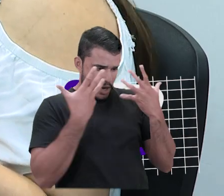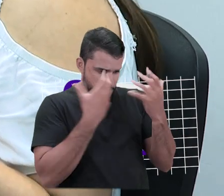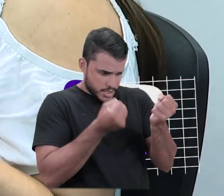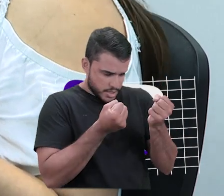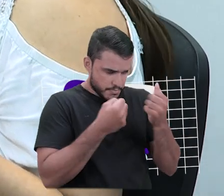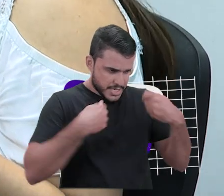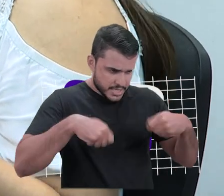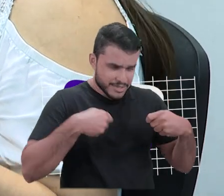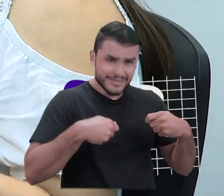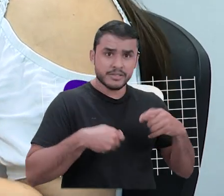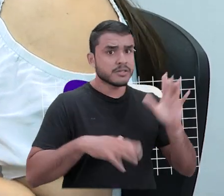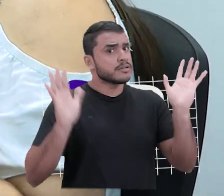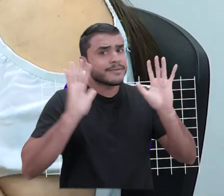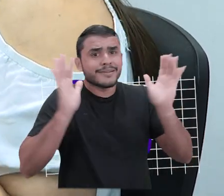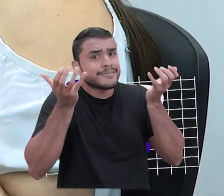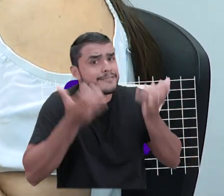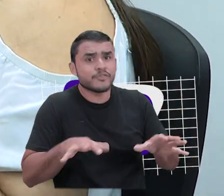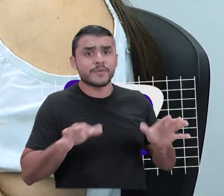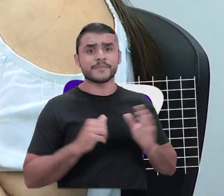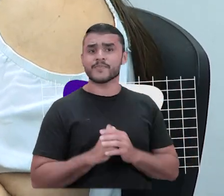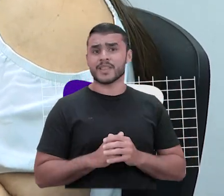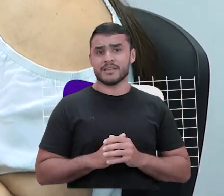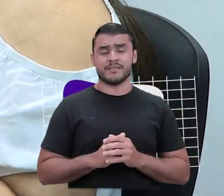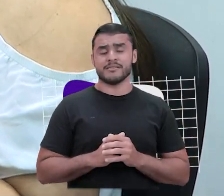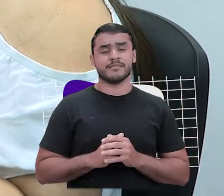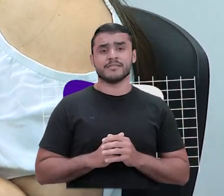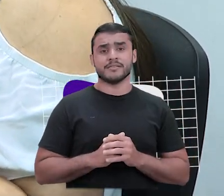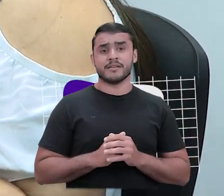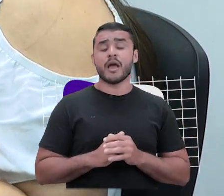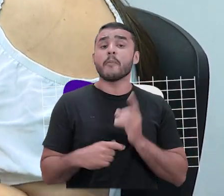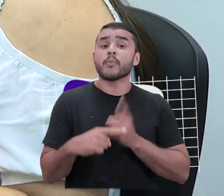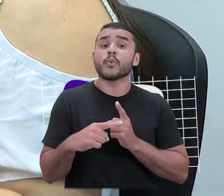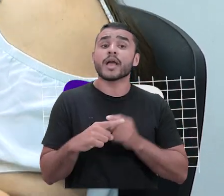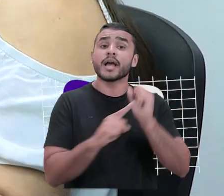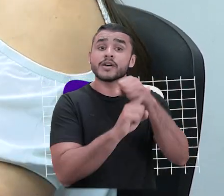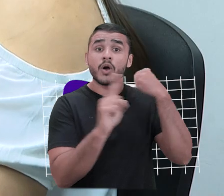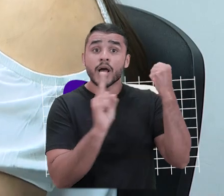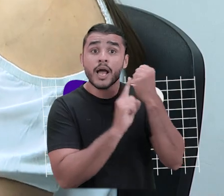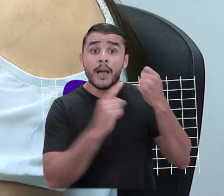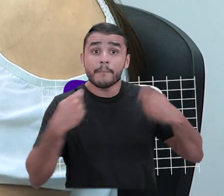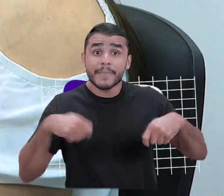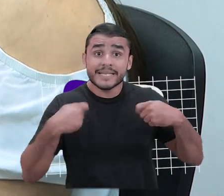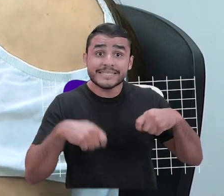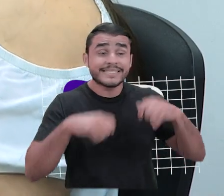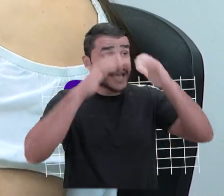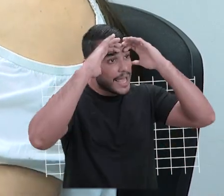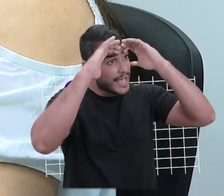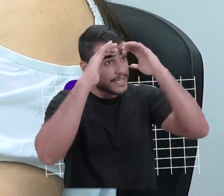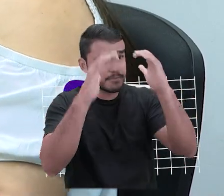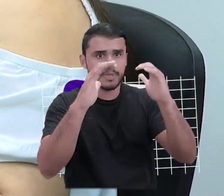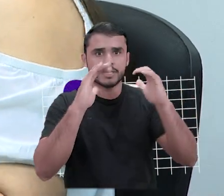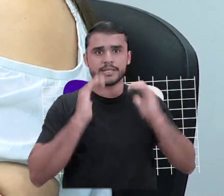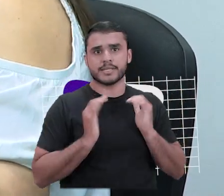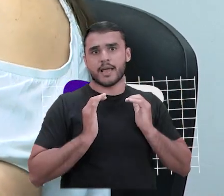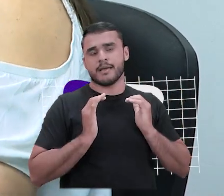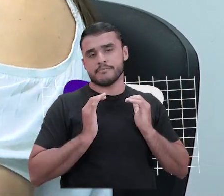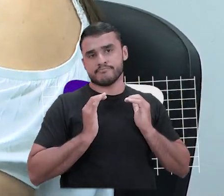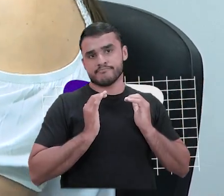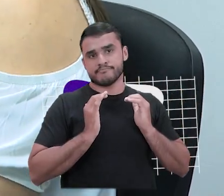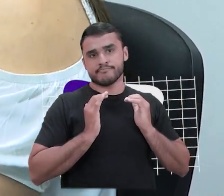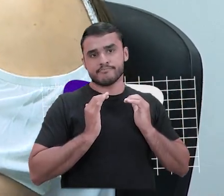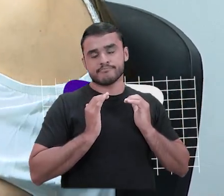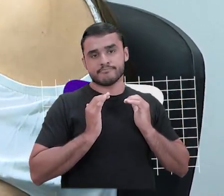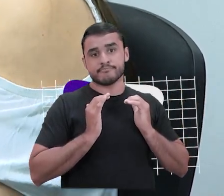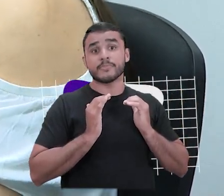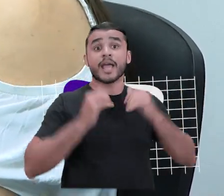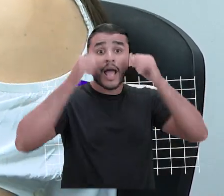estabelecidos. Entende? Quando, na verdade, elas deveriam acolher as diferenças e entender que a gente pode